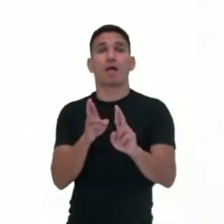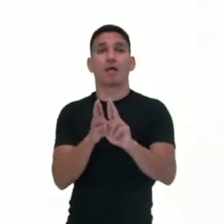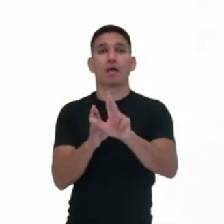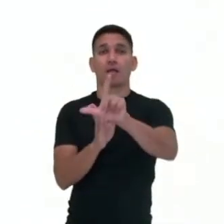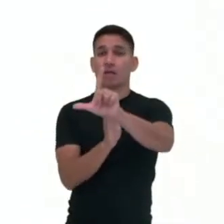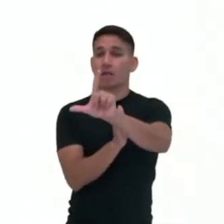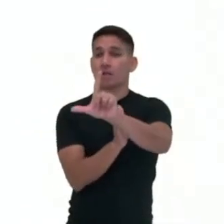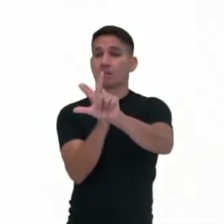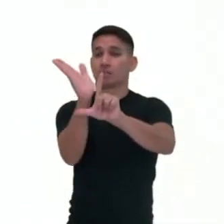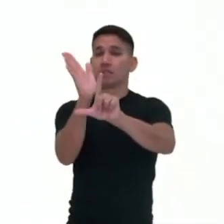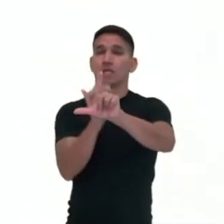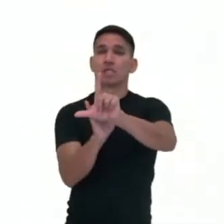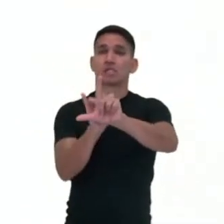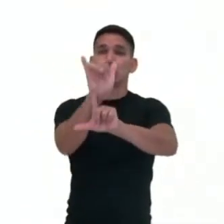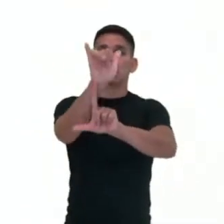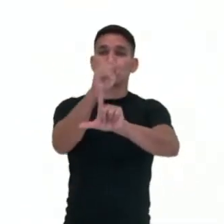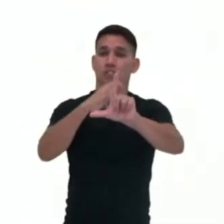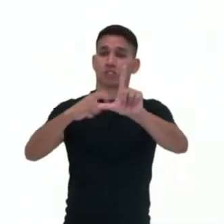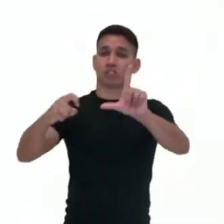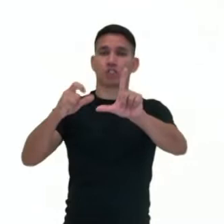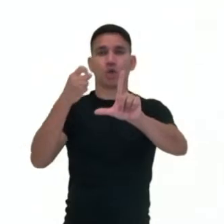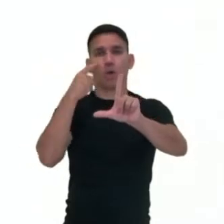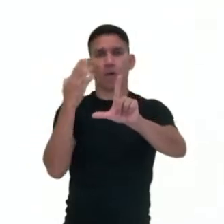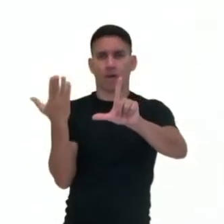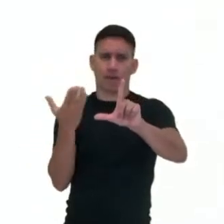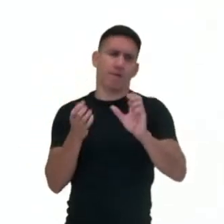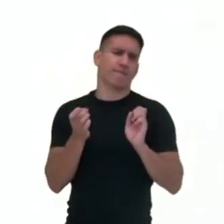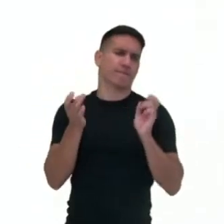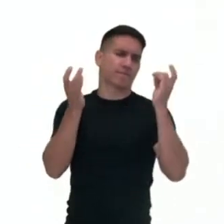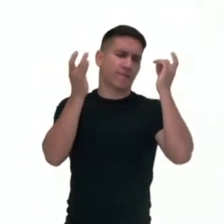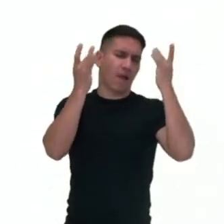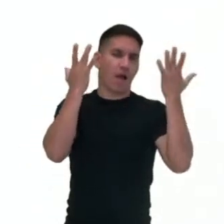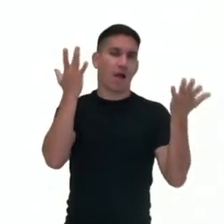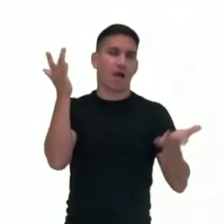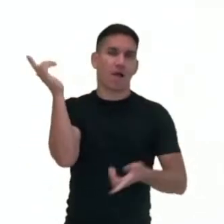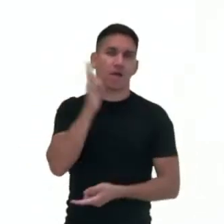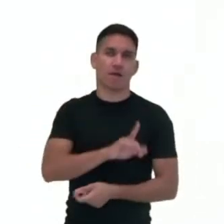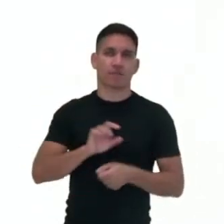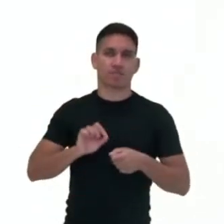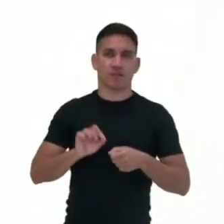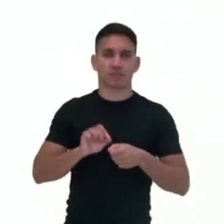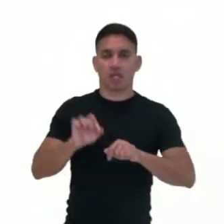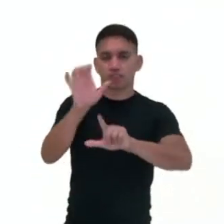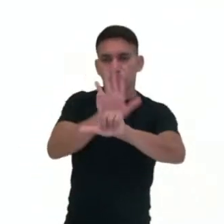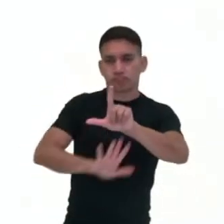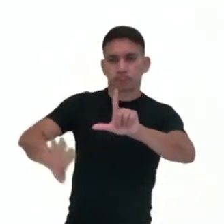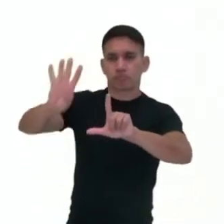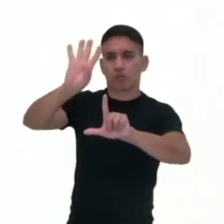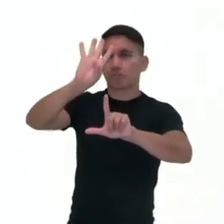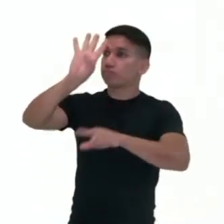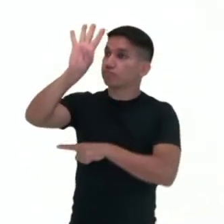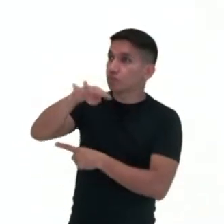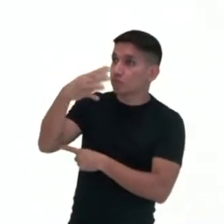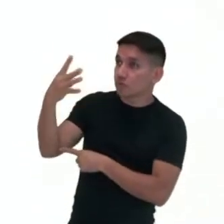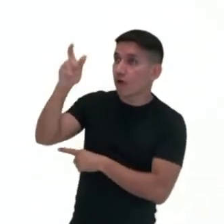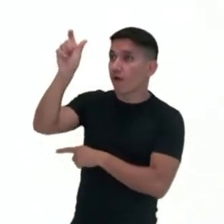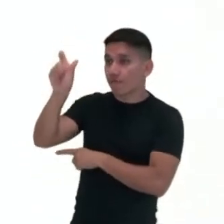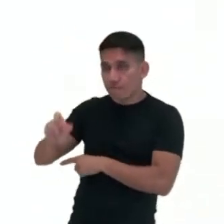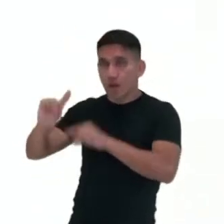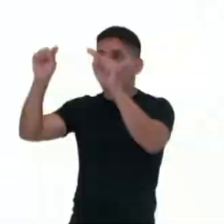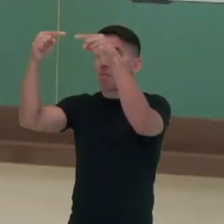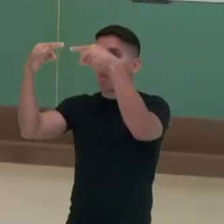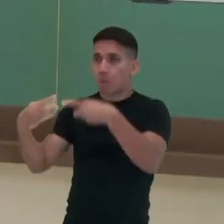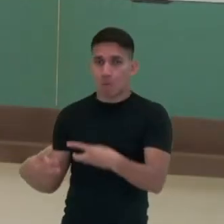reta y igual a x. Então, tranquilo, faz a tabela, joga os valores aqui no gráfico e